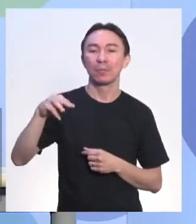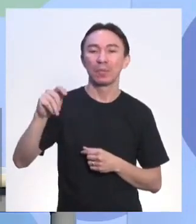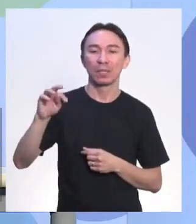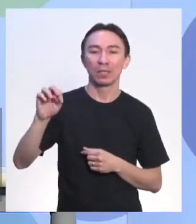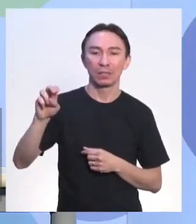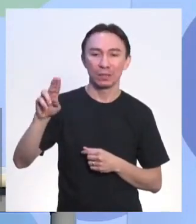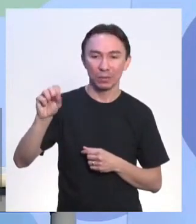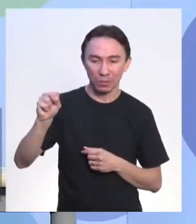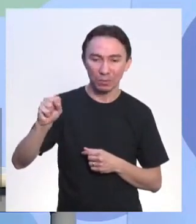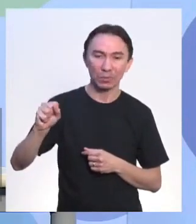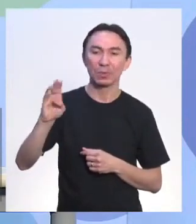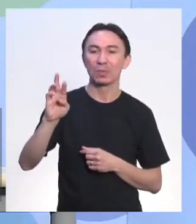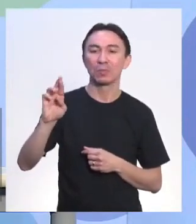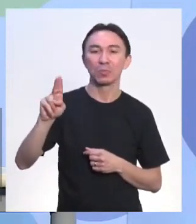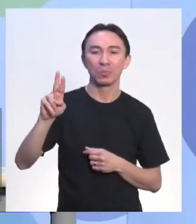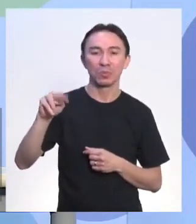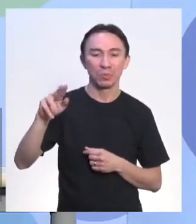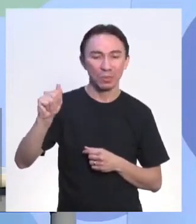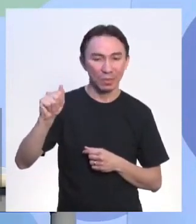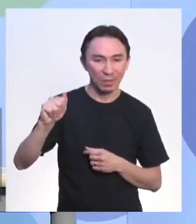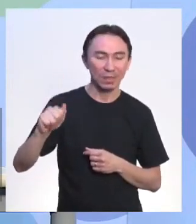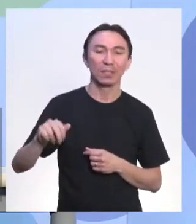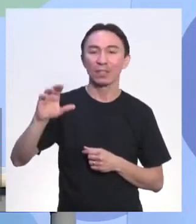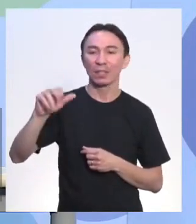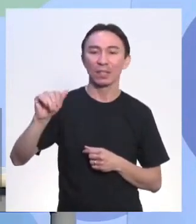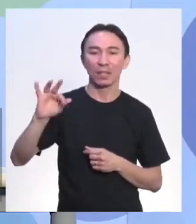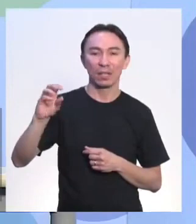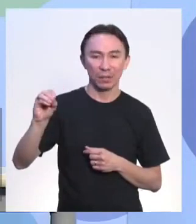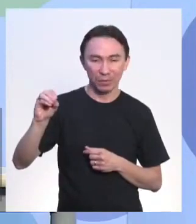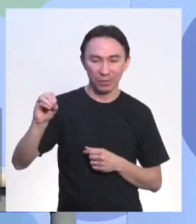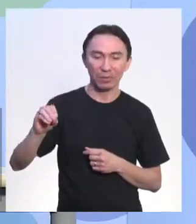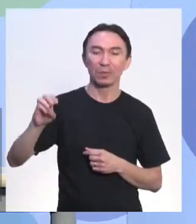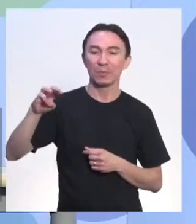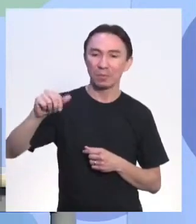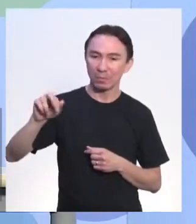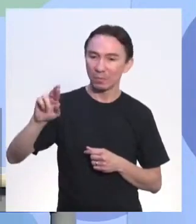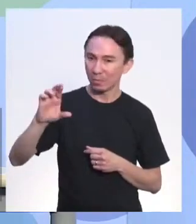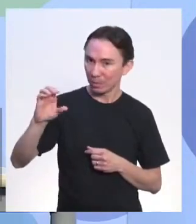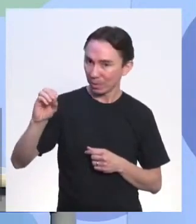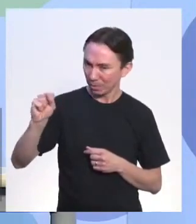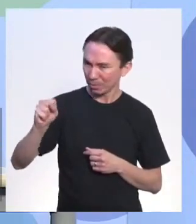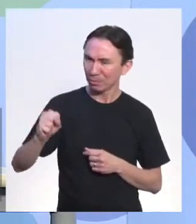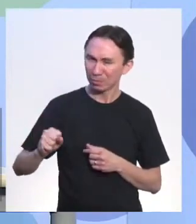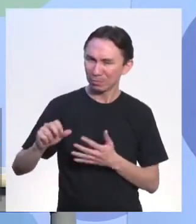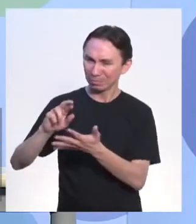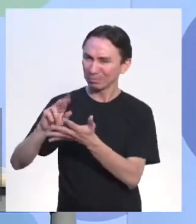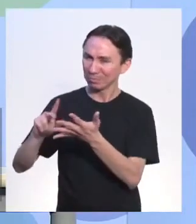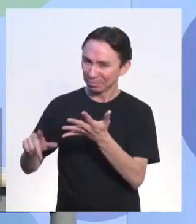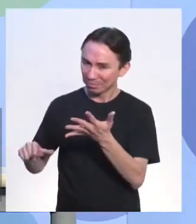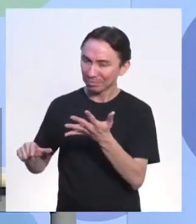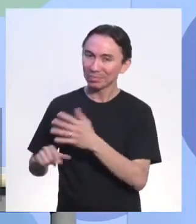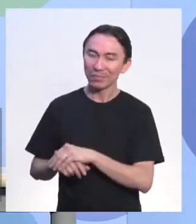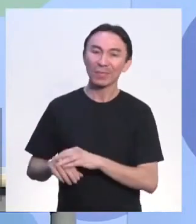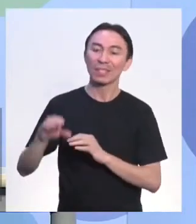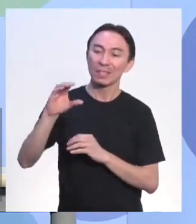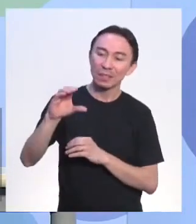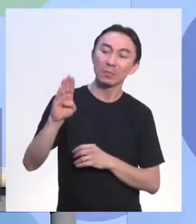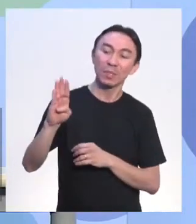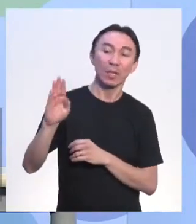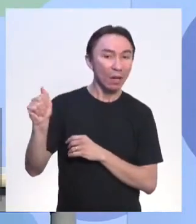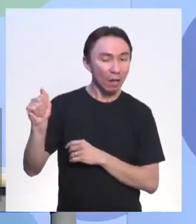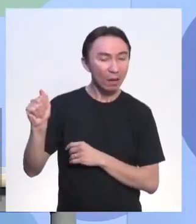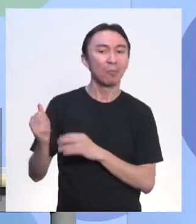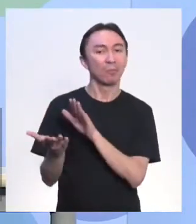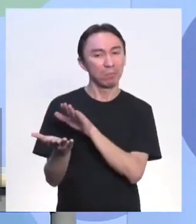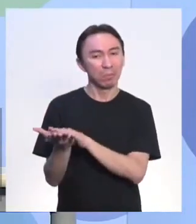o Henrique, o Caio, o Lucivan e o Marcos, entre outros. Então, quem conseguiu colocar CBA, parabéns.